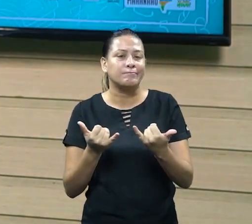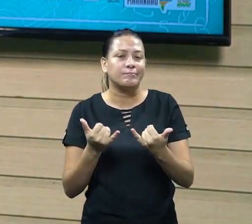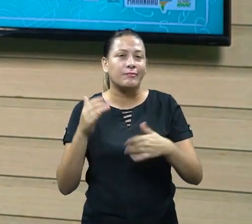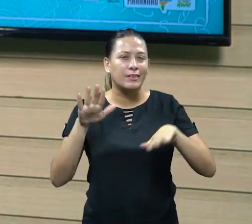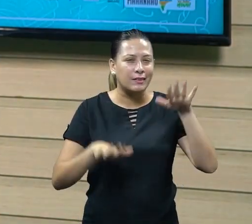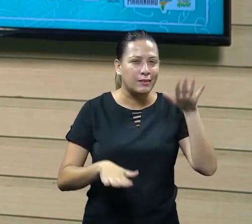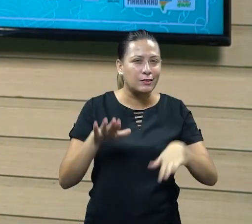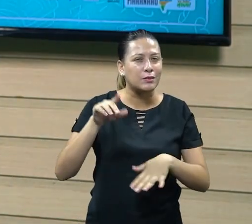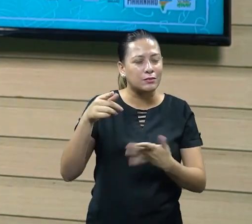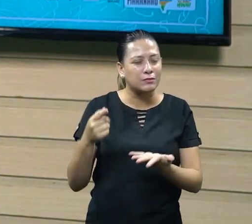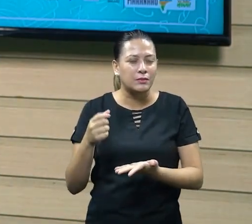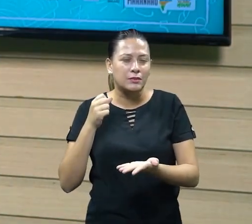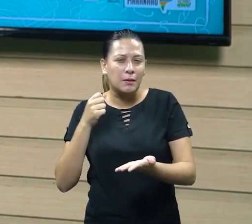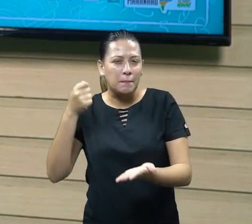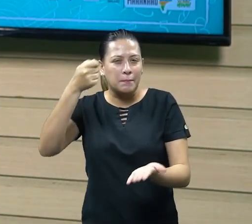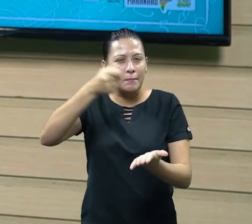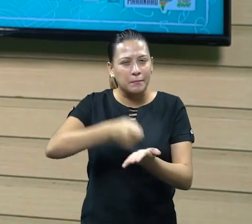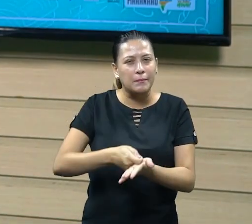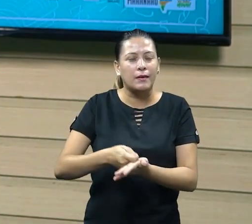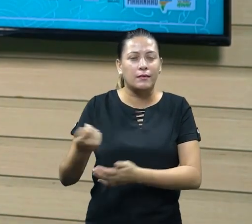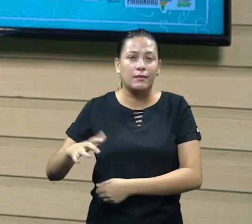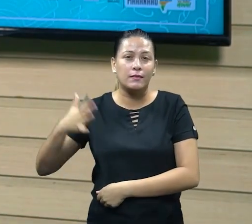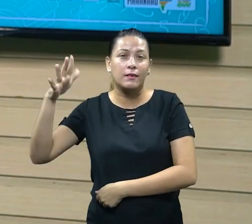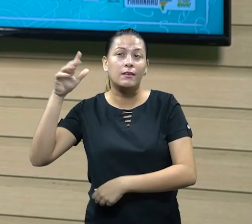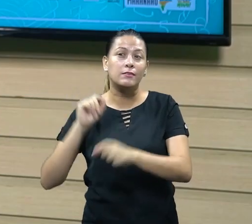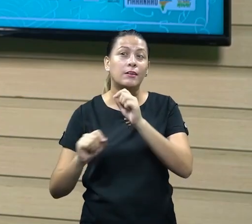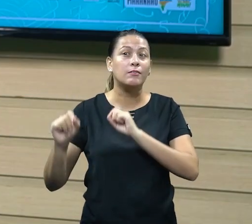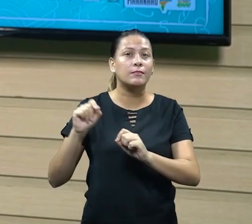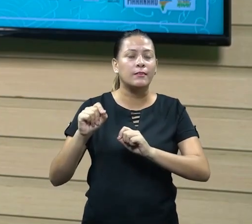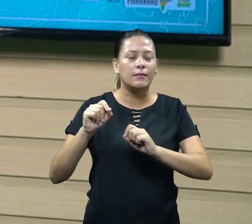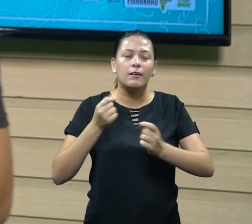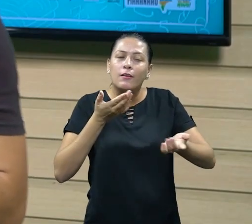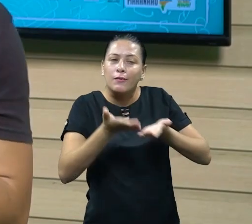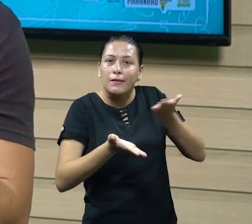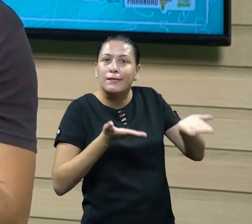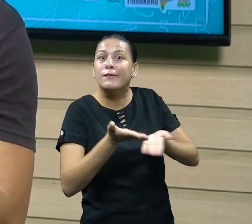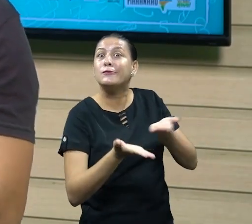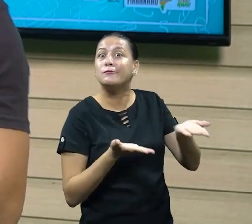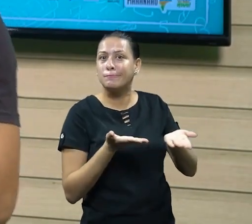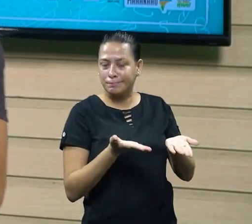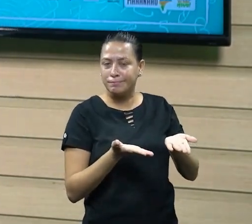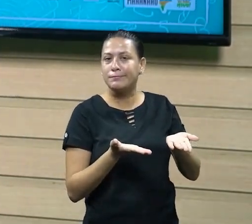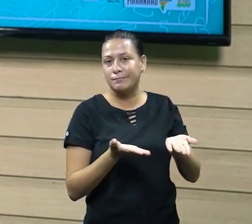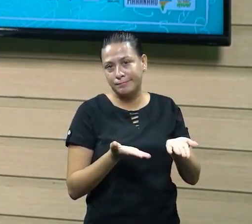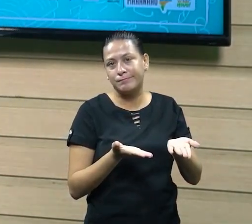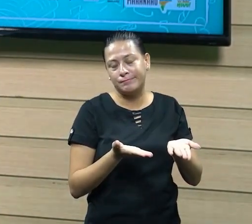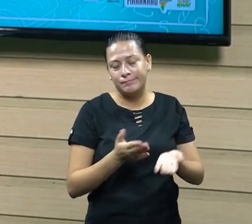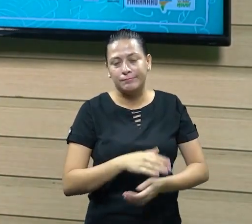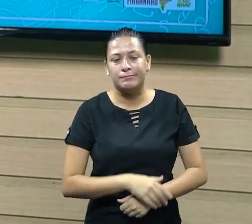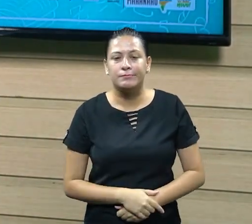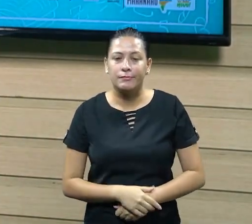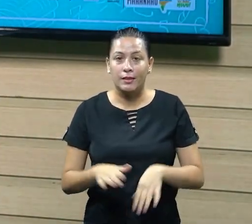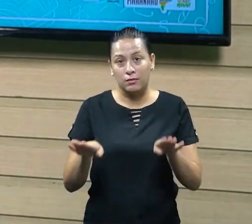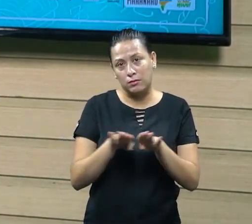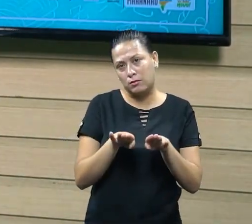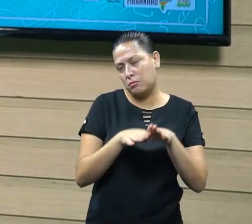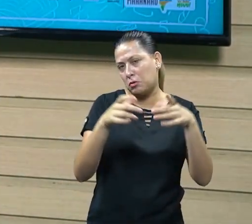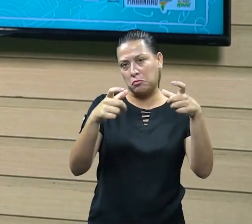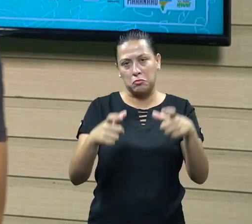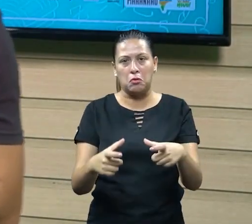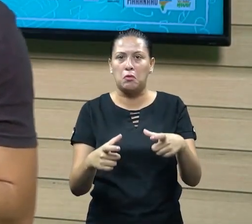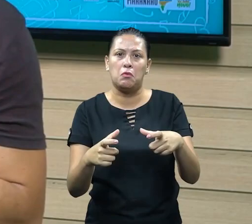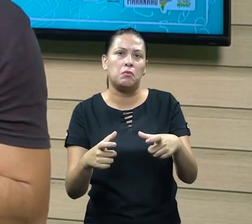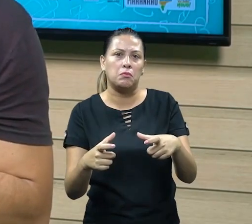pagar mais caro por um produto ou por um serviço? O atendimento. O atendimento, claro, também às vezes a questão do